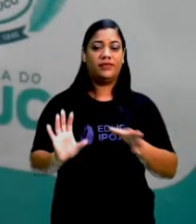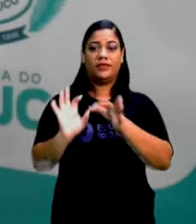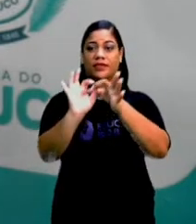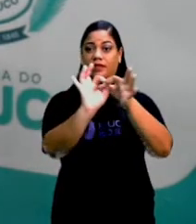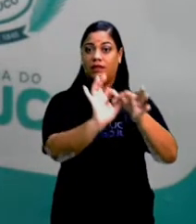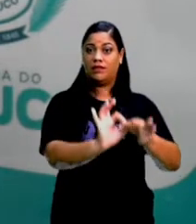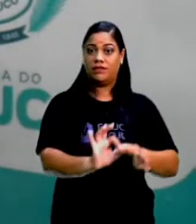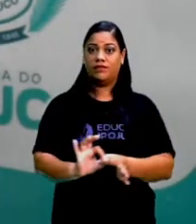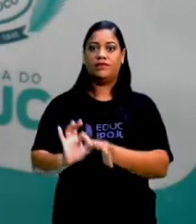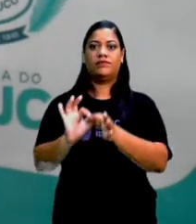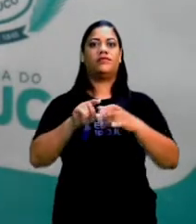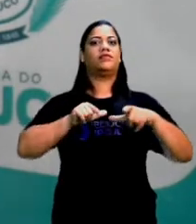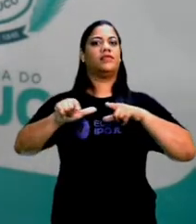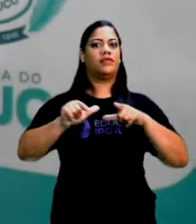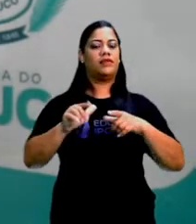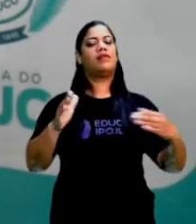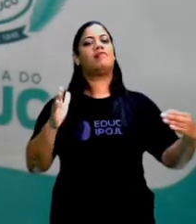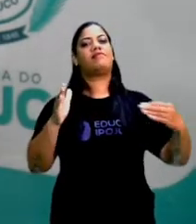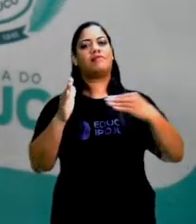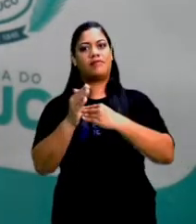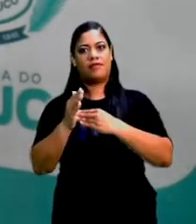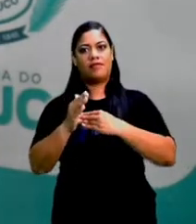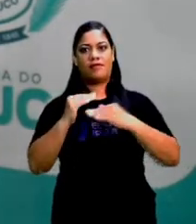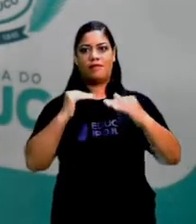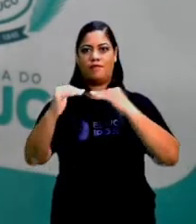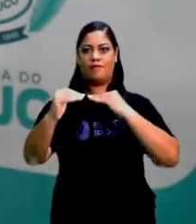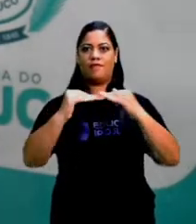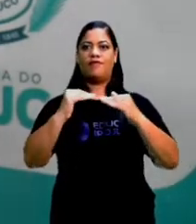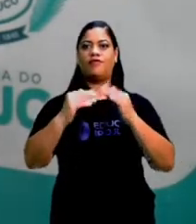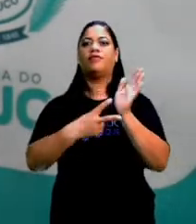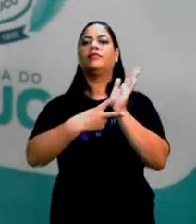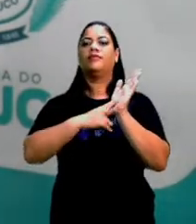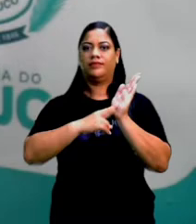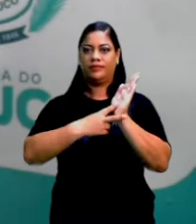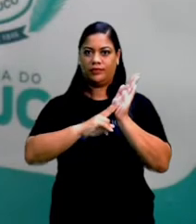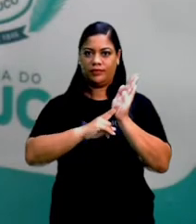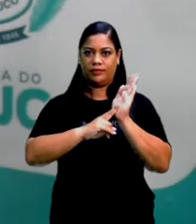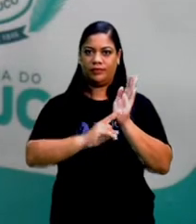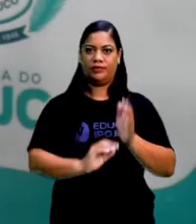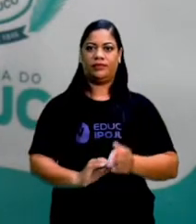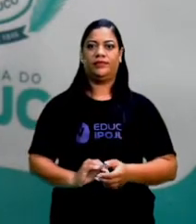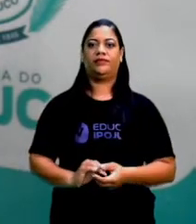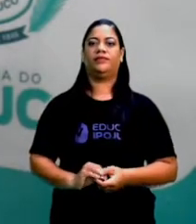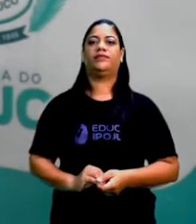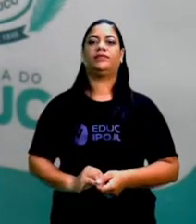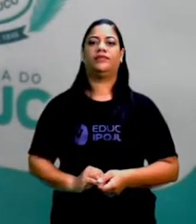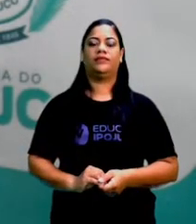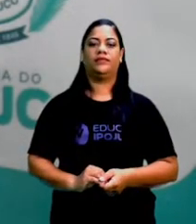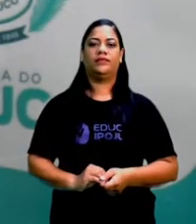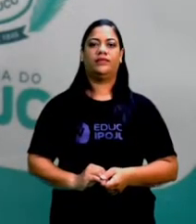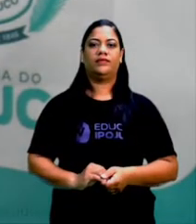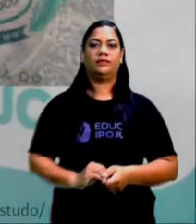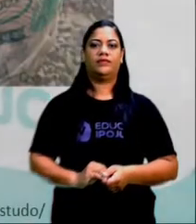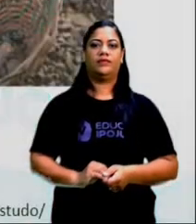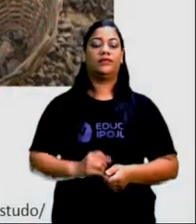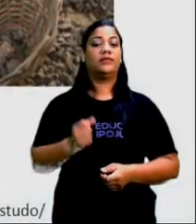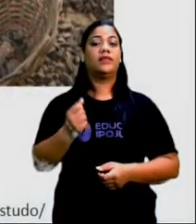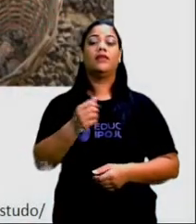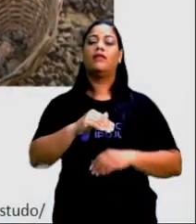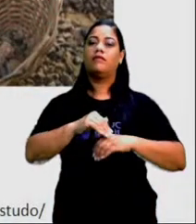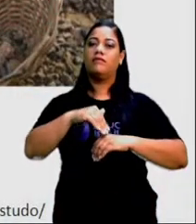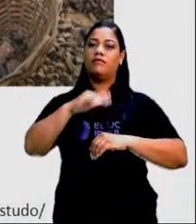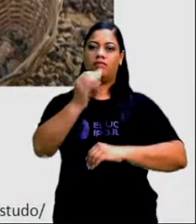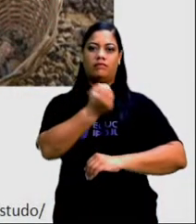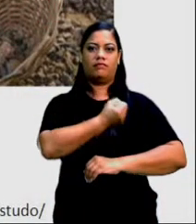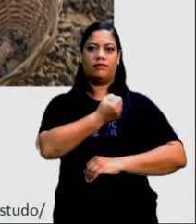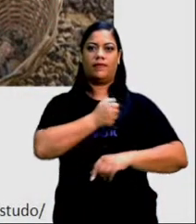uniões operárias até chegar no movimento sindical. Com esse aumento de oferta de trabalho,